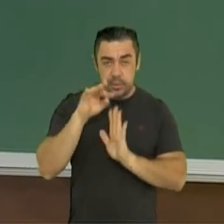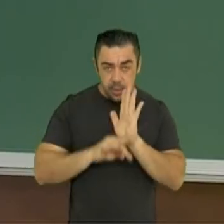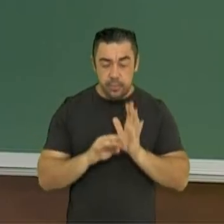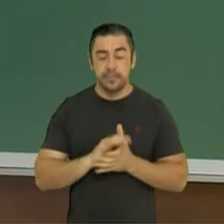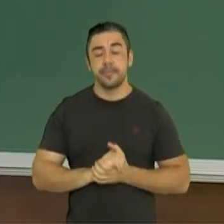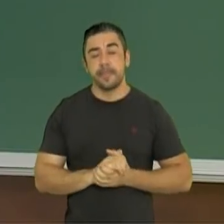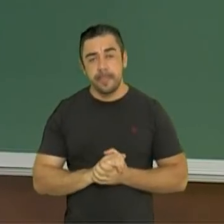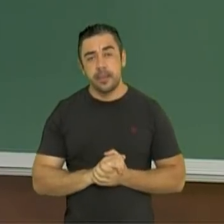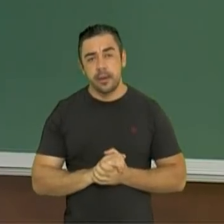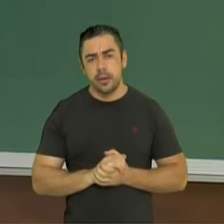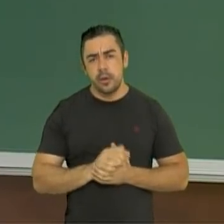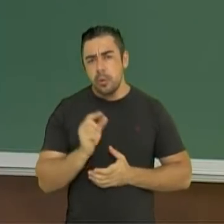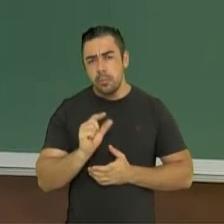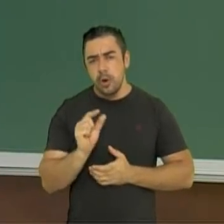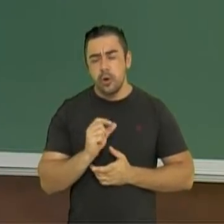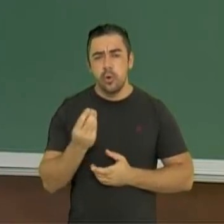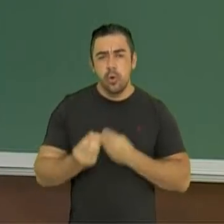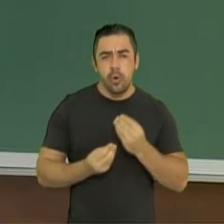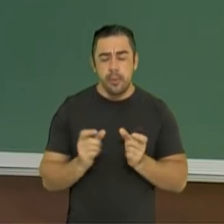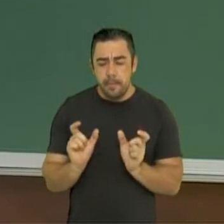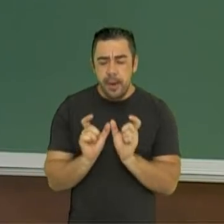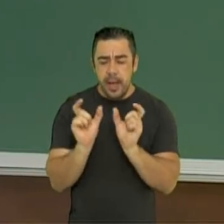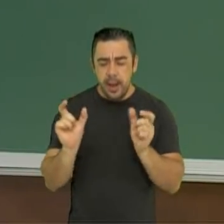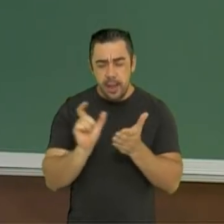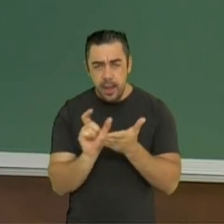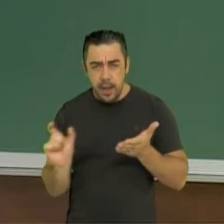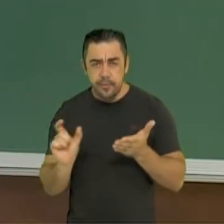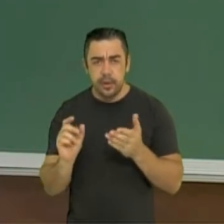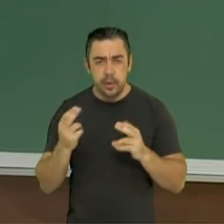neste texto e um pouquinho dos operadores